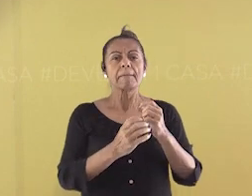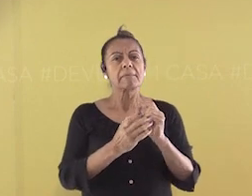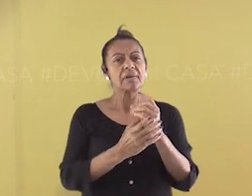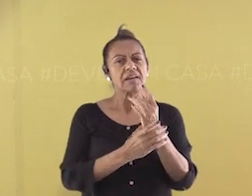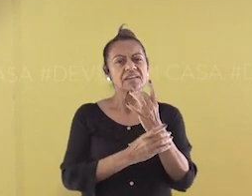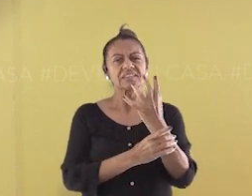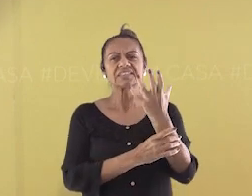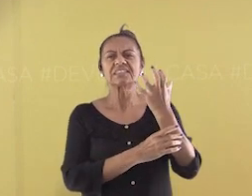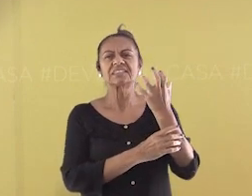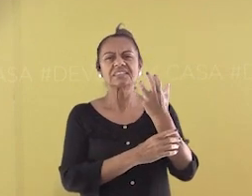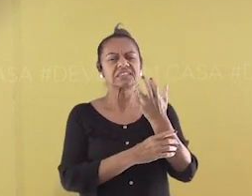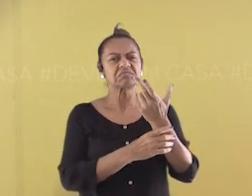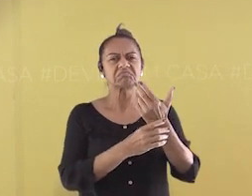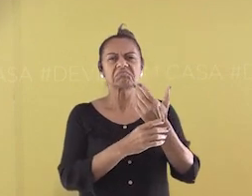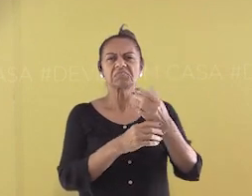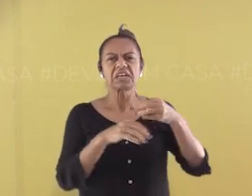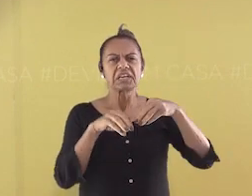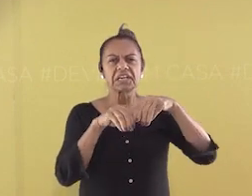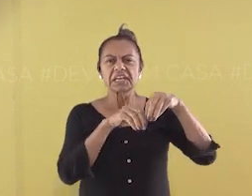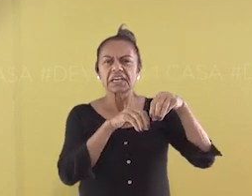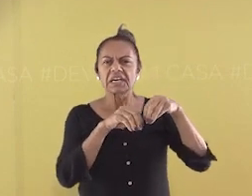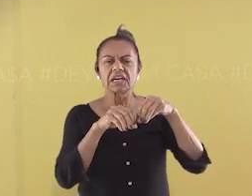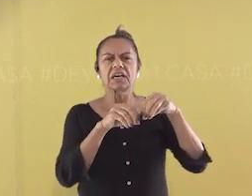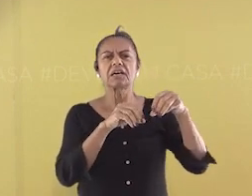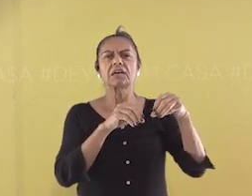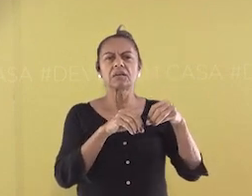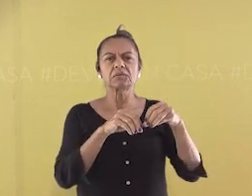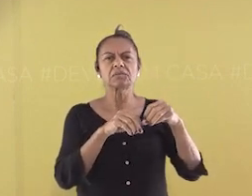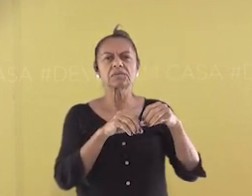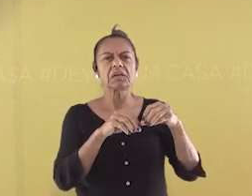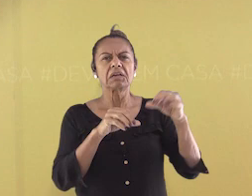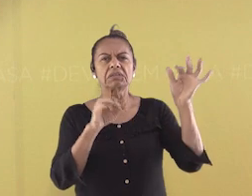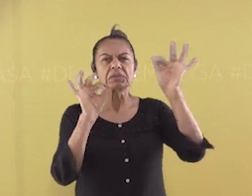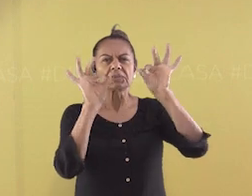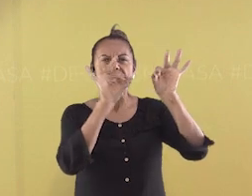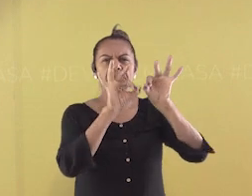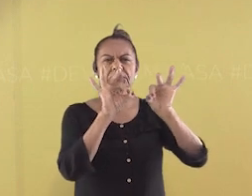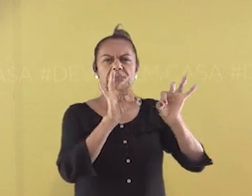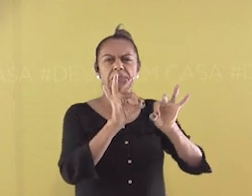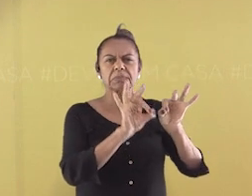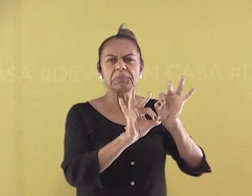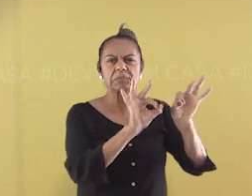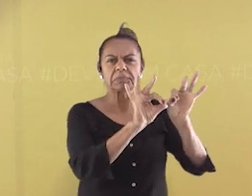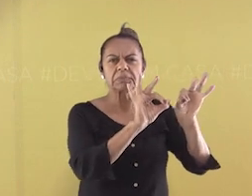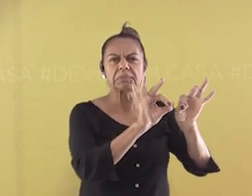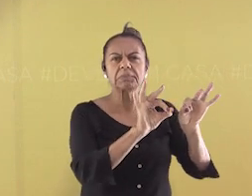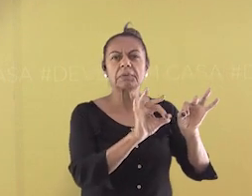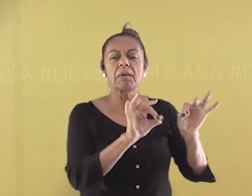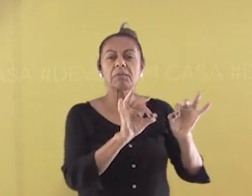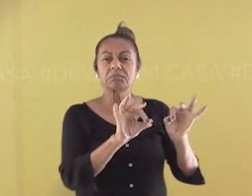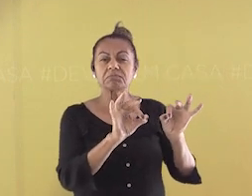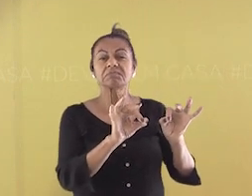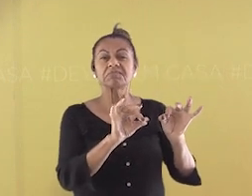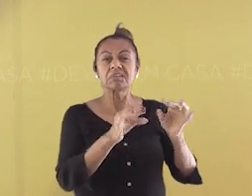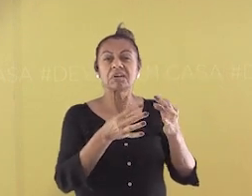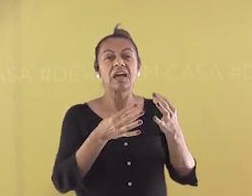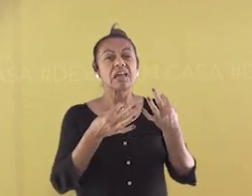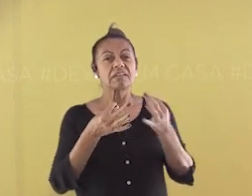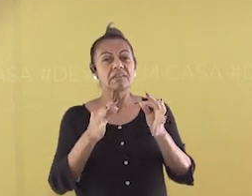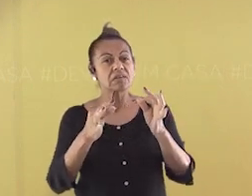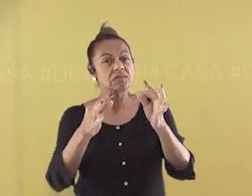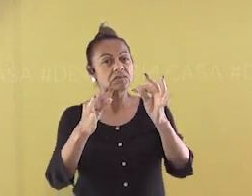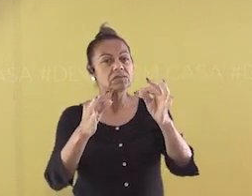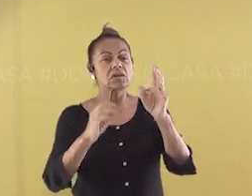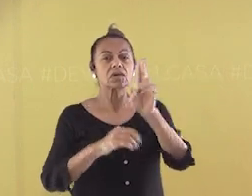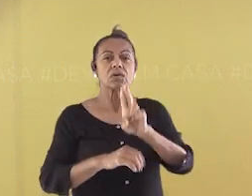doenças. Considerada fundamental para o desenvolvimento do setor agrícola, essa tecnologia é usada tanto em